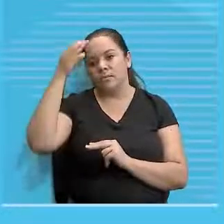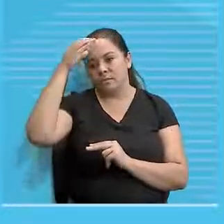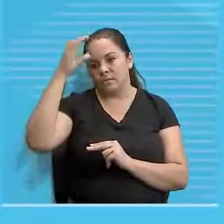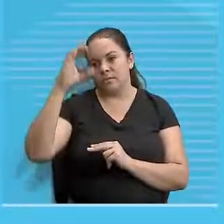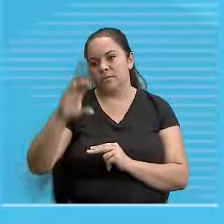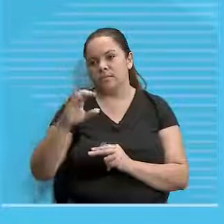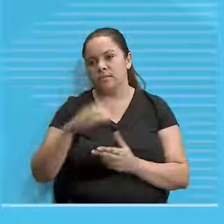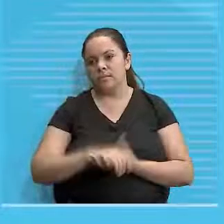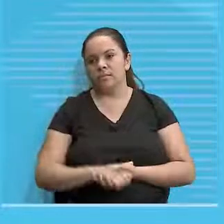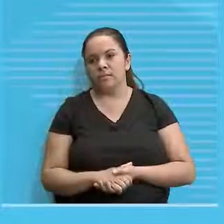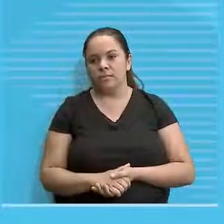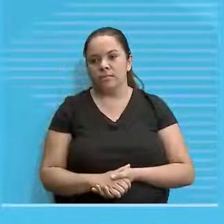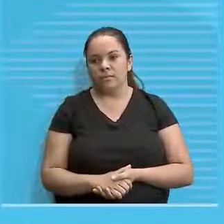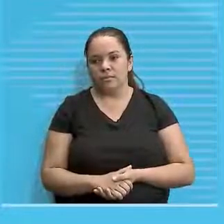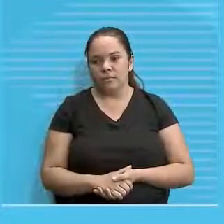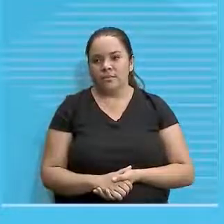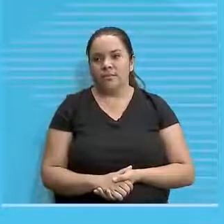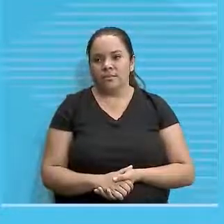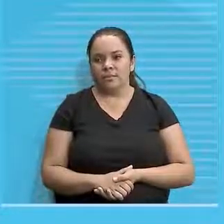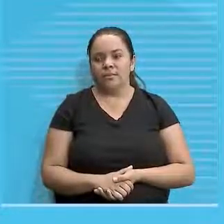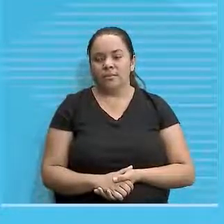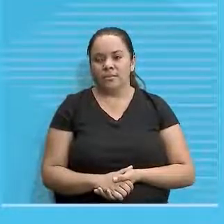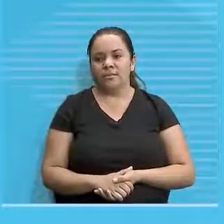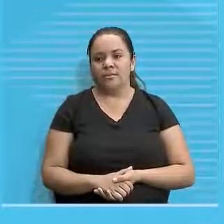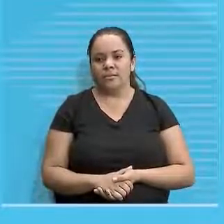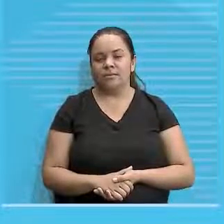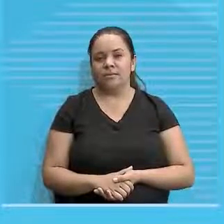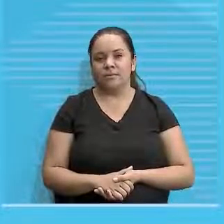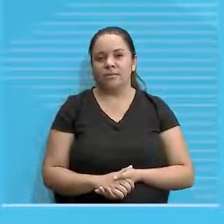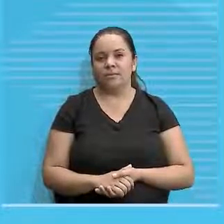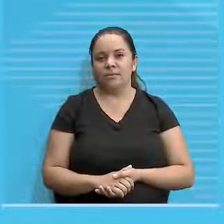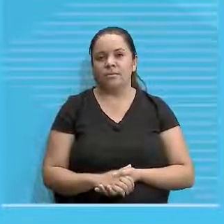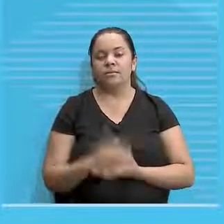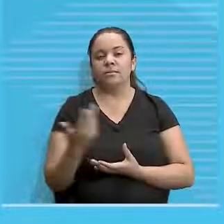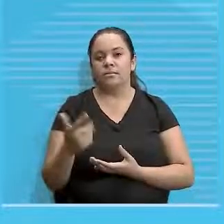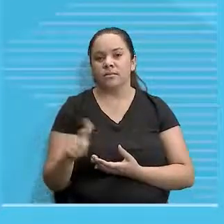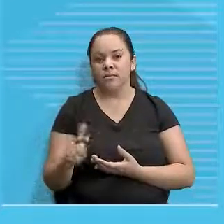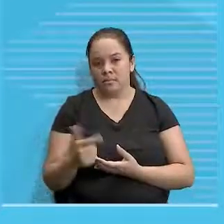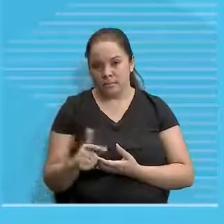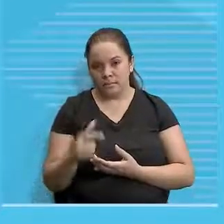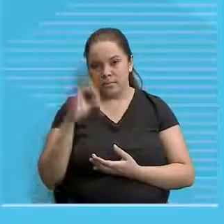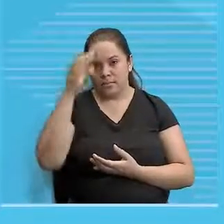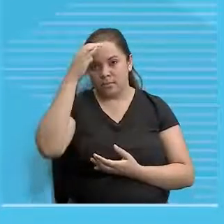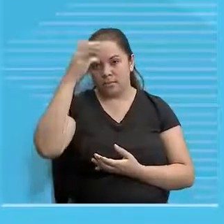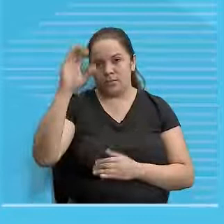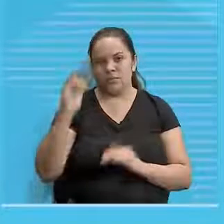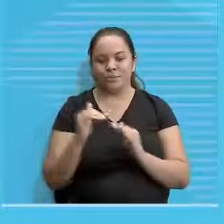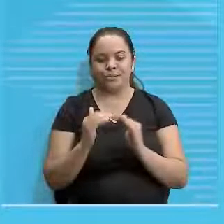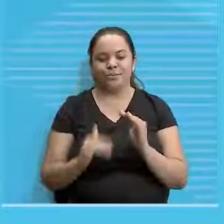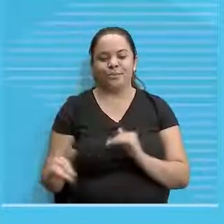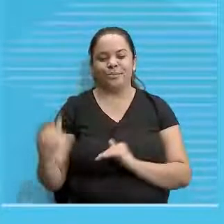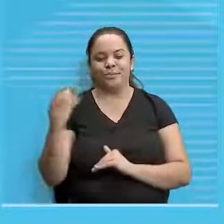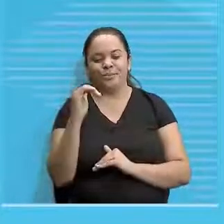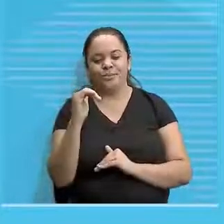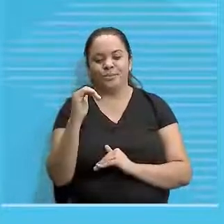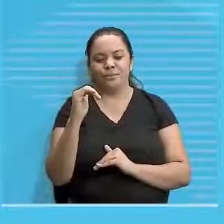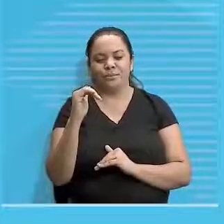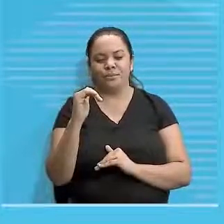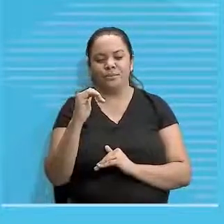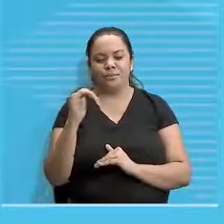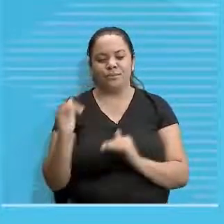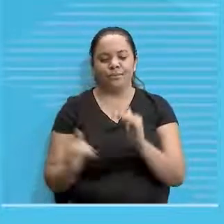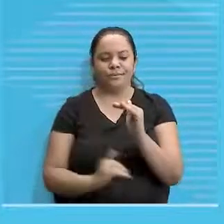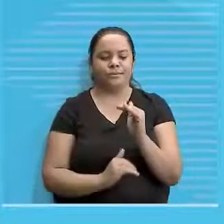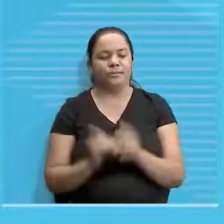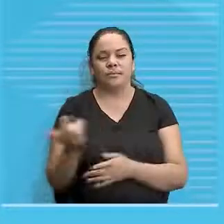cultura superior ou inferior, não existe uma cultura melhor ou pior. Todas as culturas,